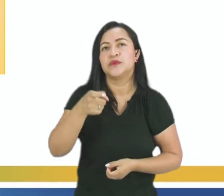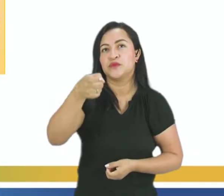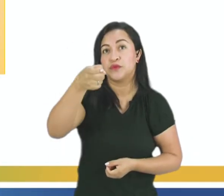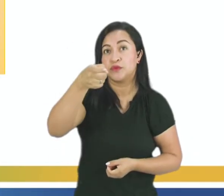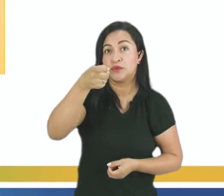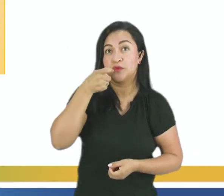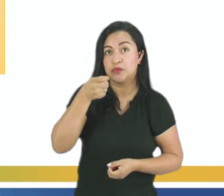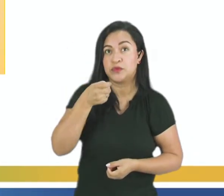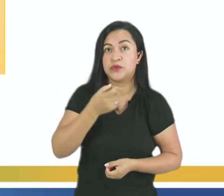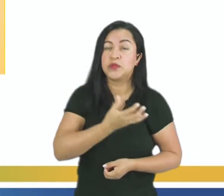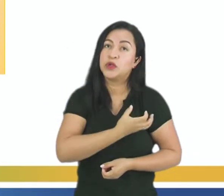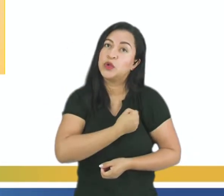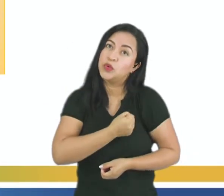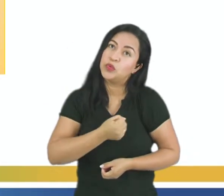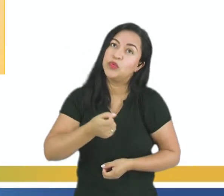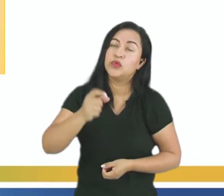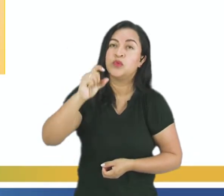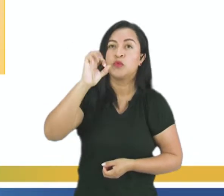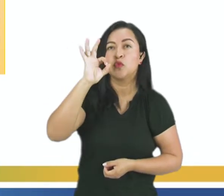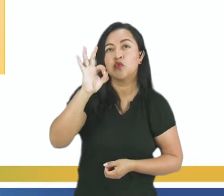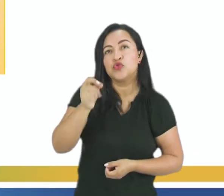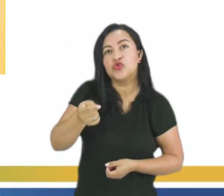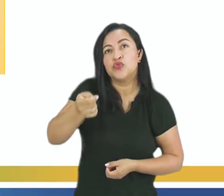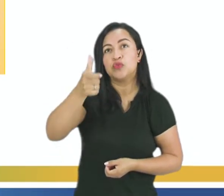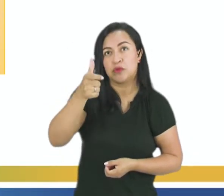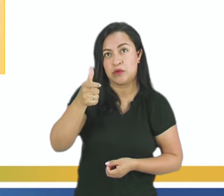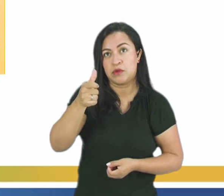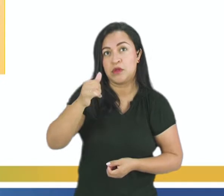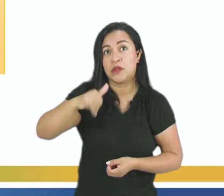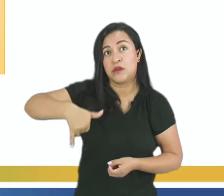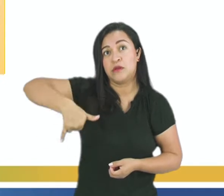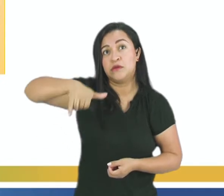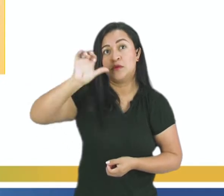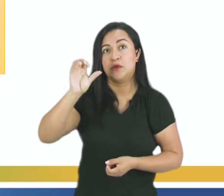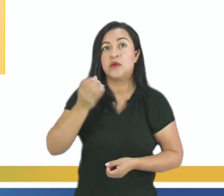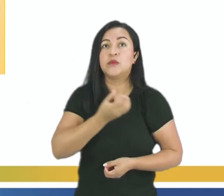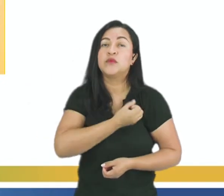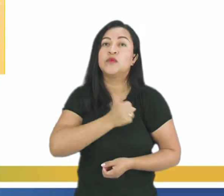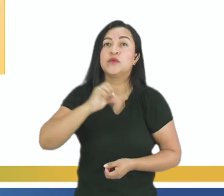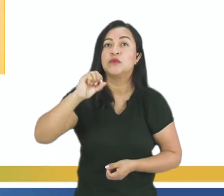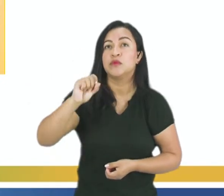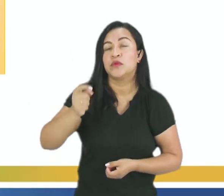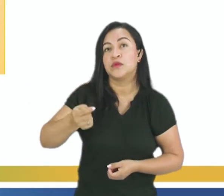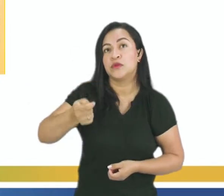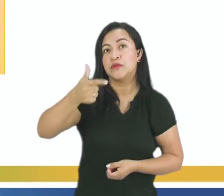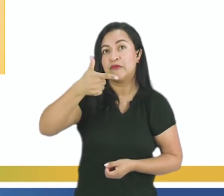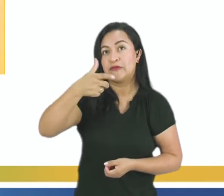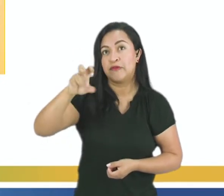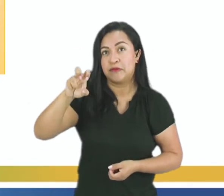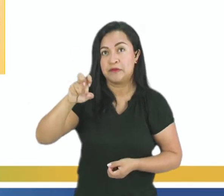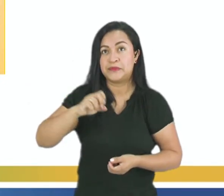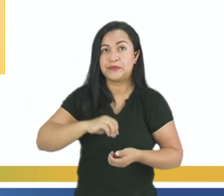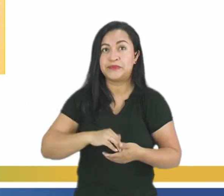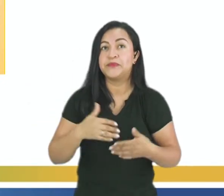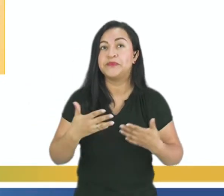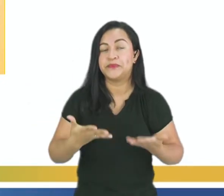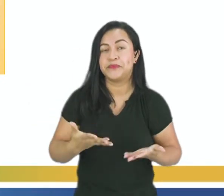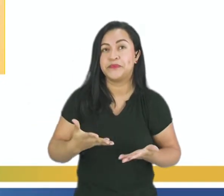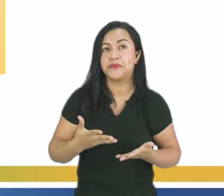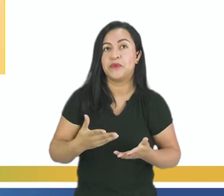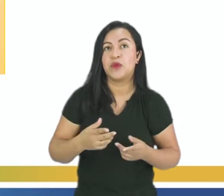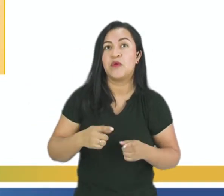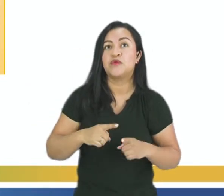número de moedas de 10 centavos e de y o número de moedas de 25 centavos. Portanto, aí, se